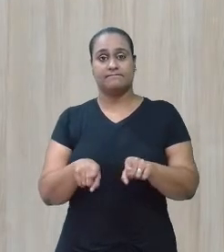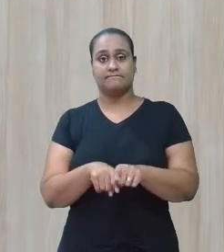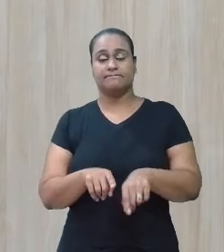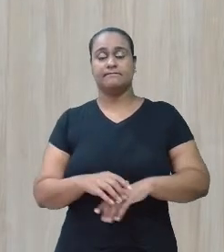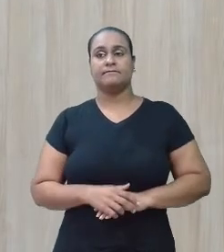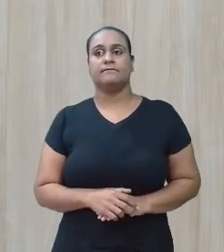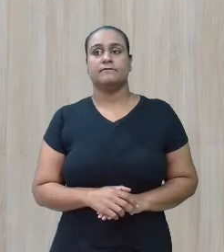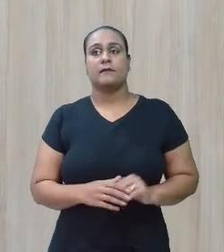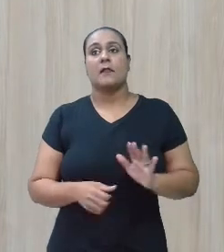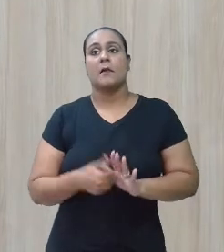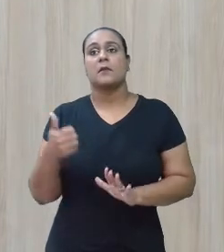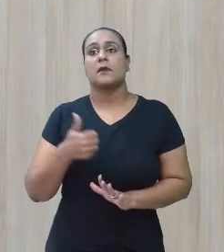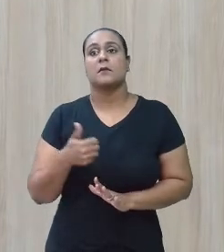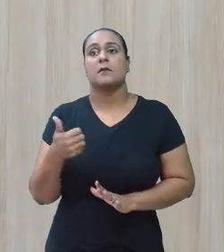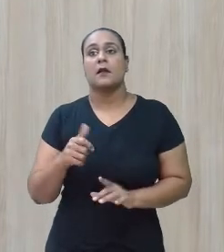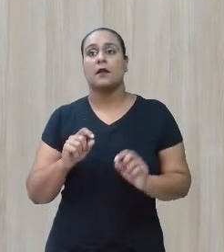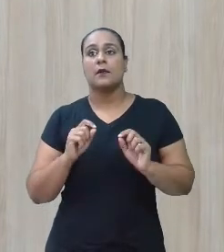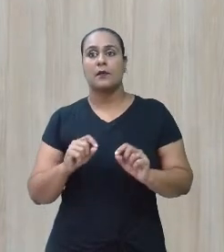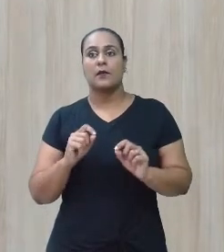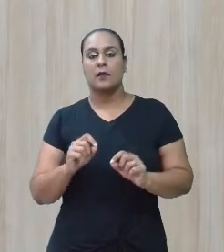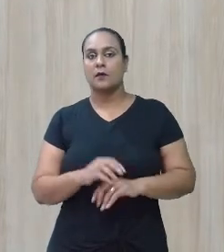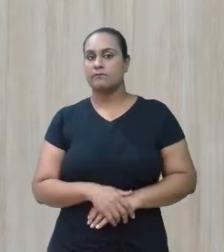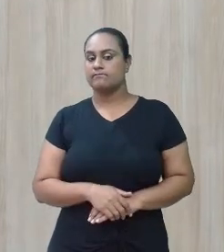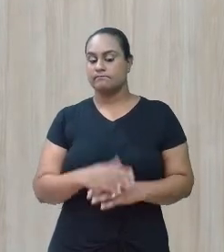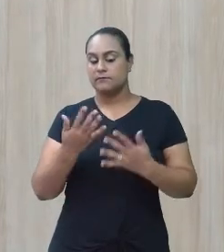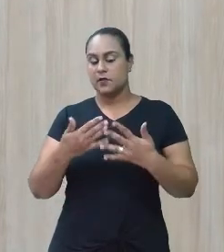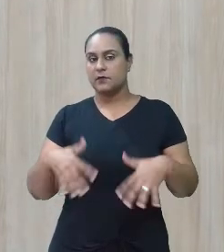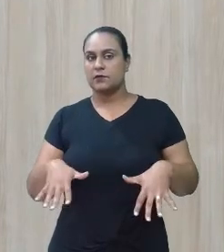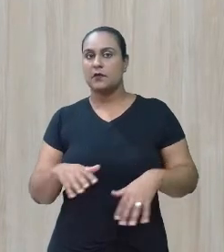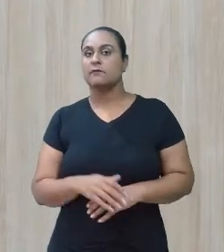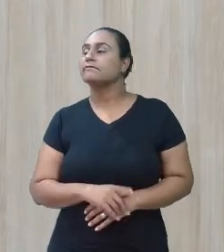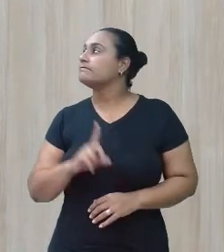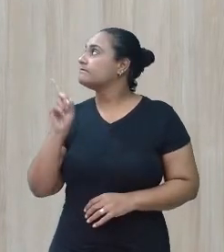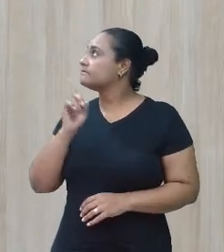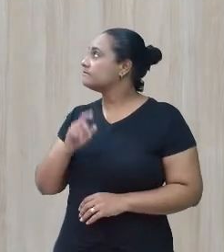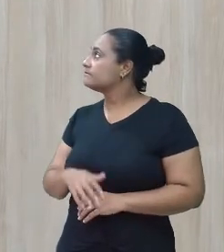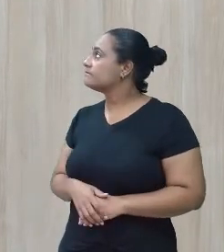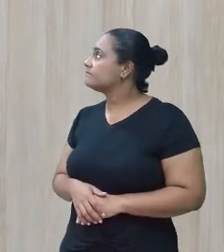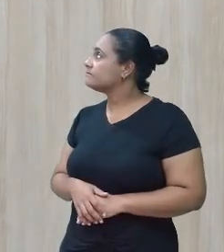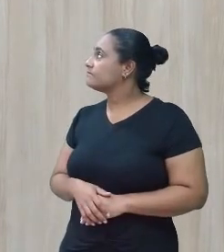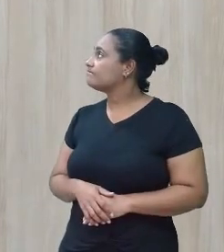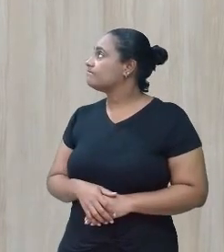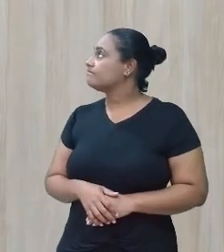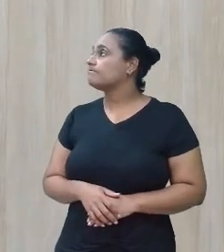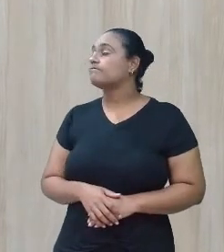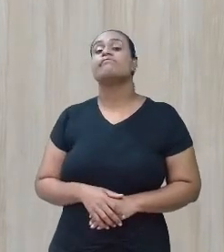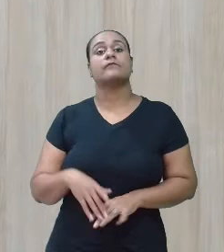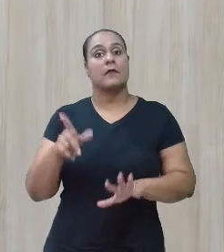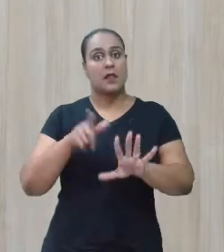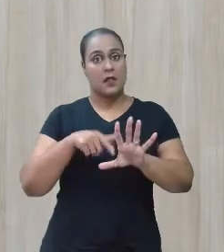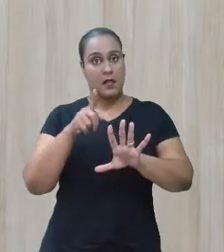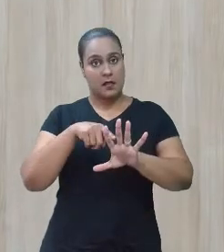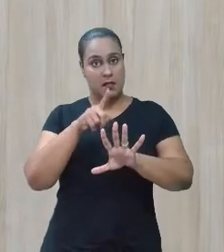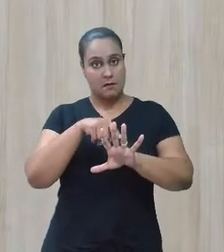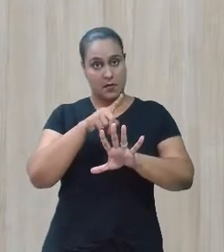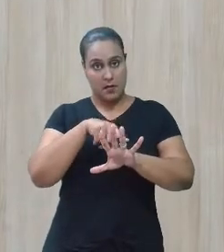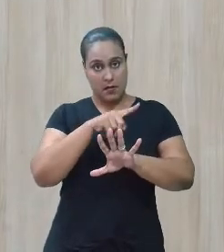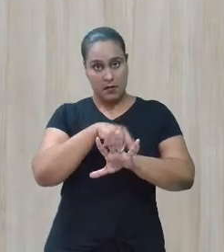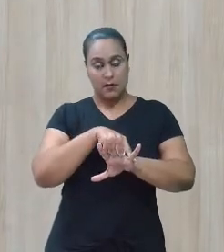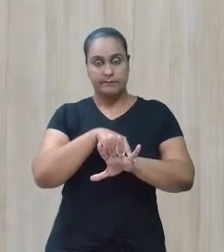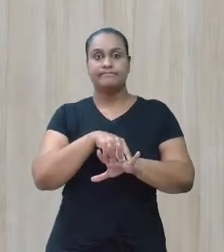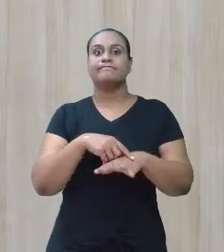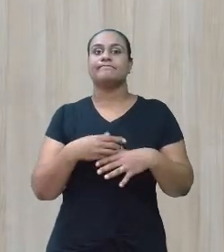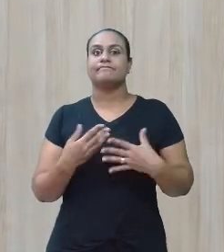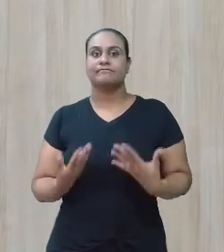desvantagens. Então, o primeiro método natural que vamos ver é o método da tabelinha. Então, para fazer